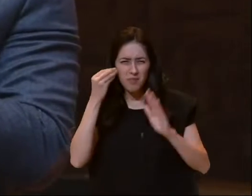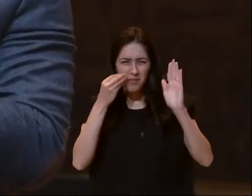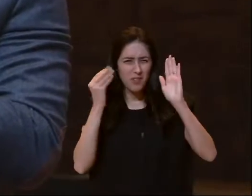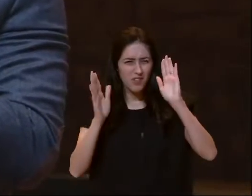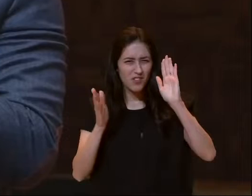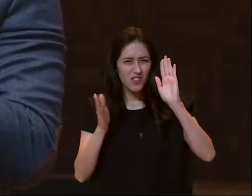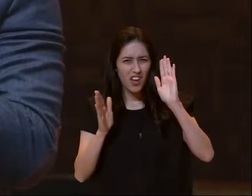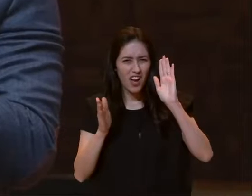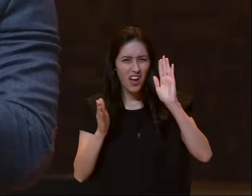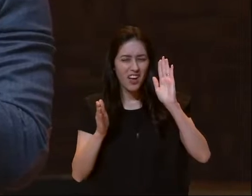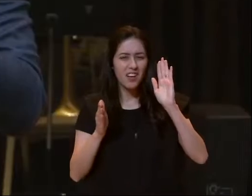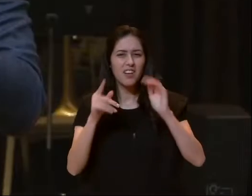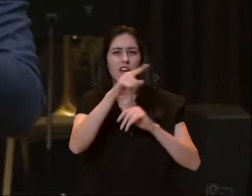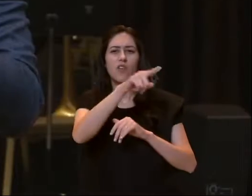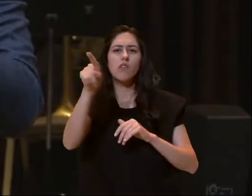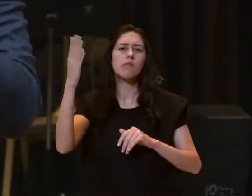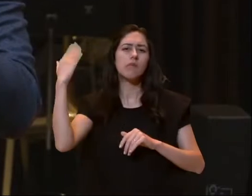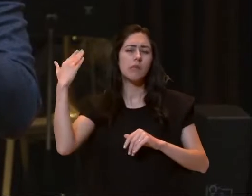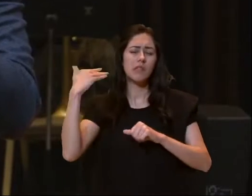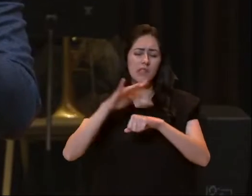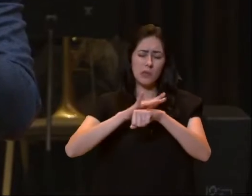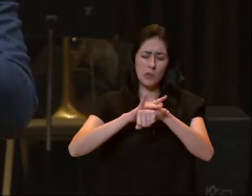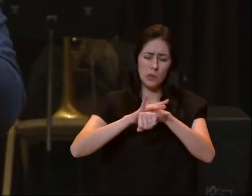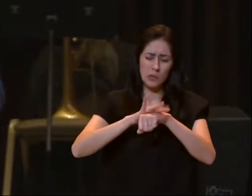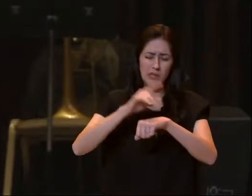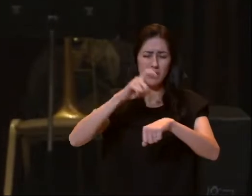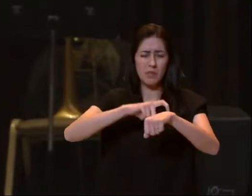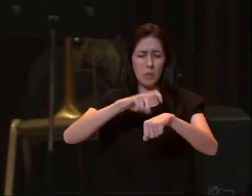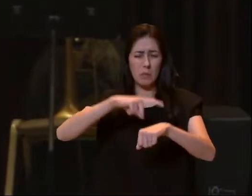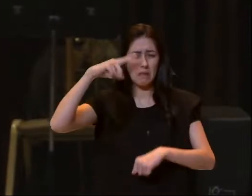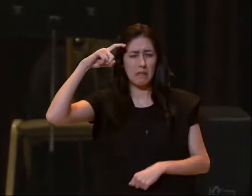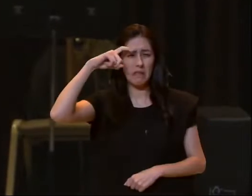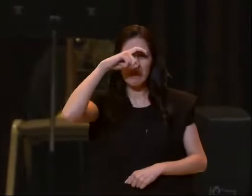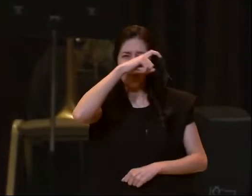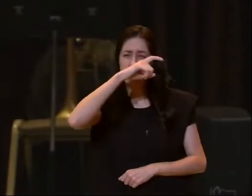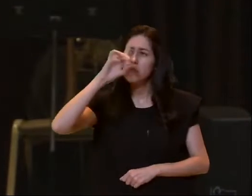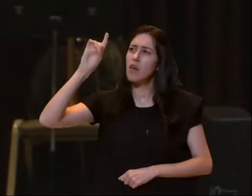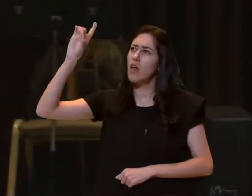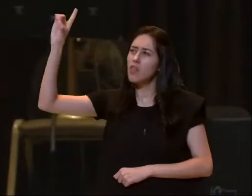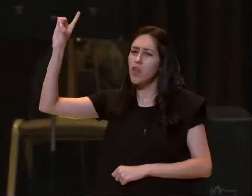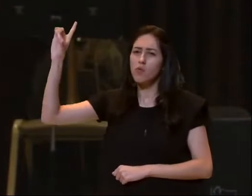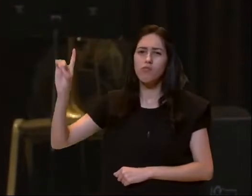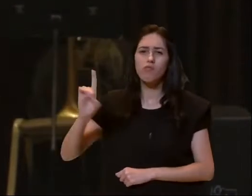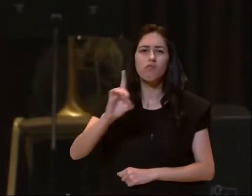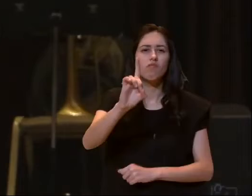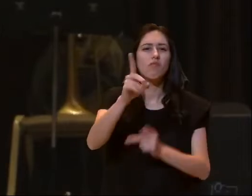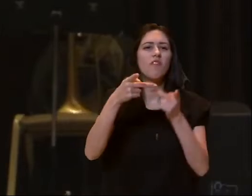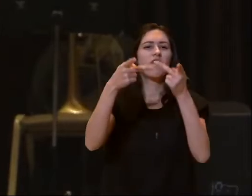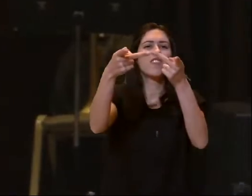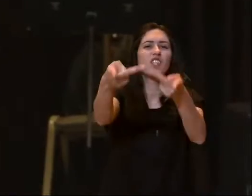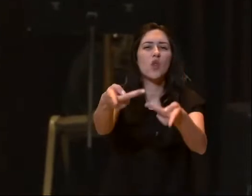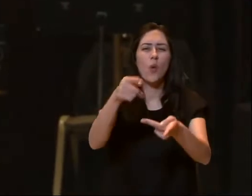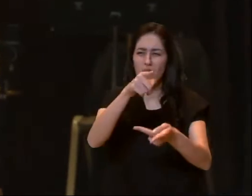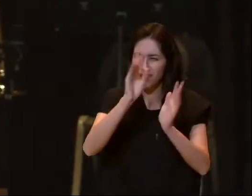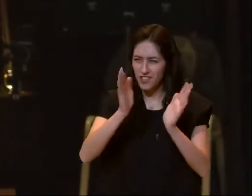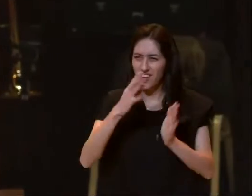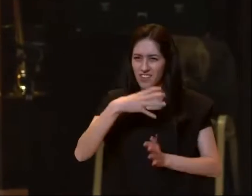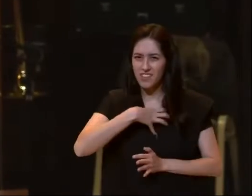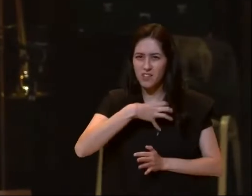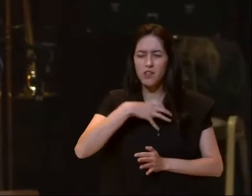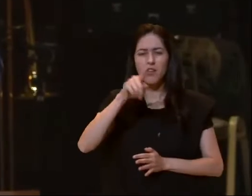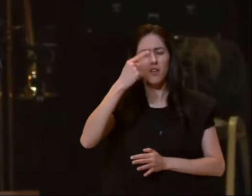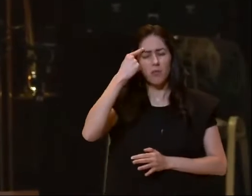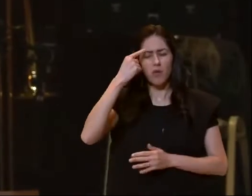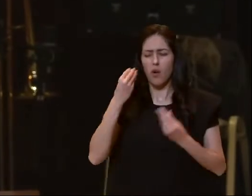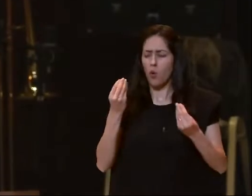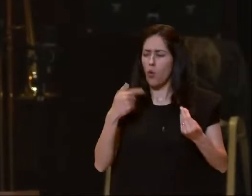doente, quando estava num momento difícil, e Deus te visitou, e você não sabe de onde que surgiu força